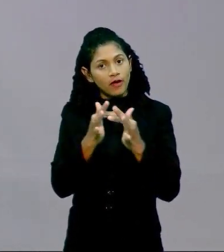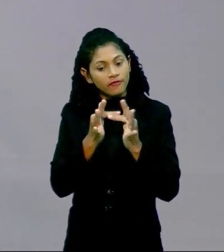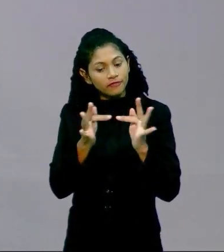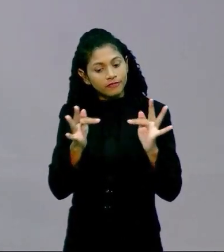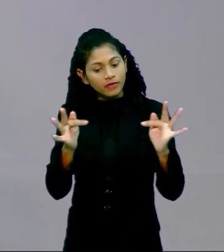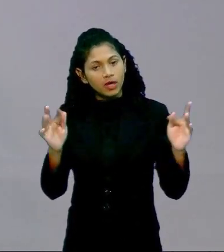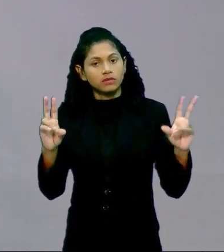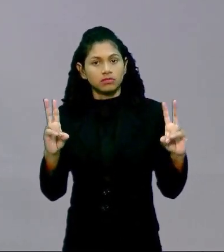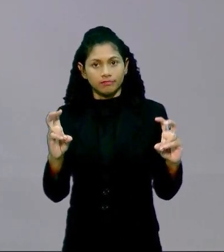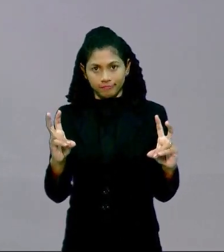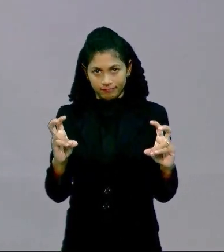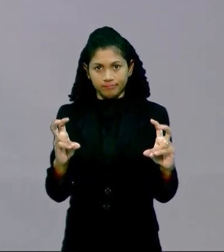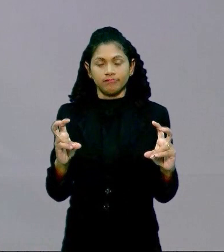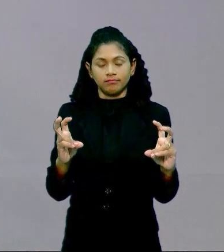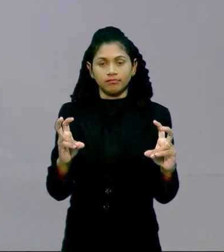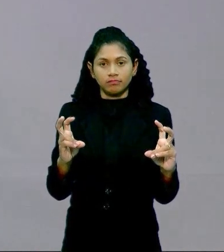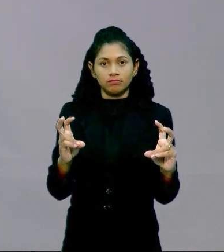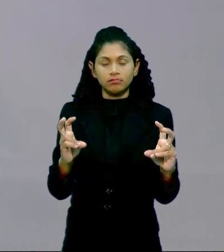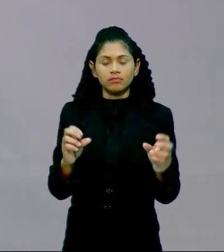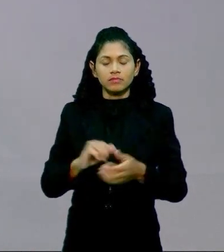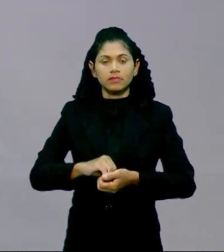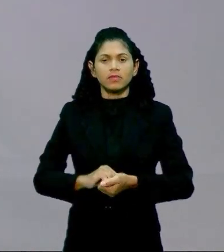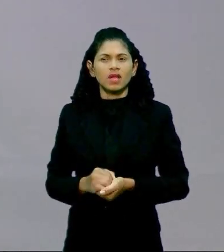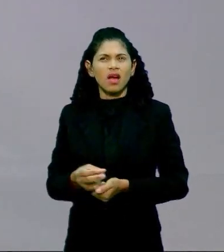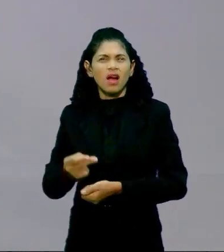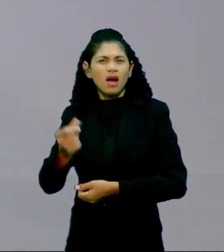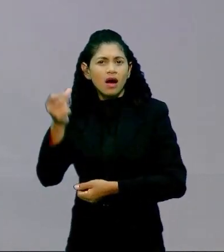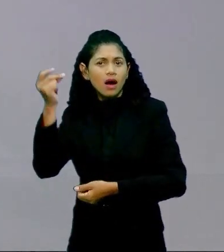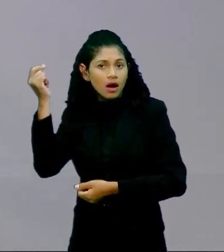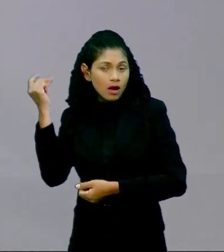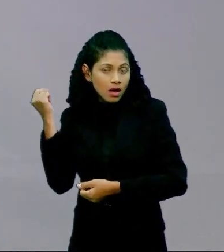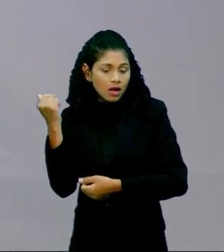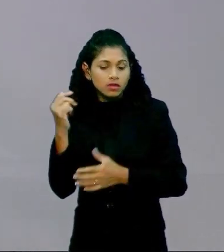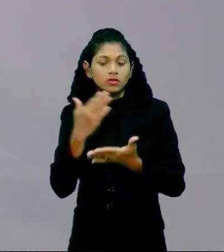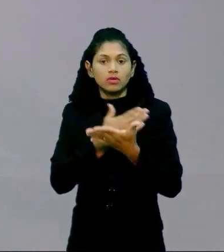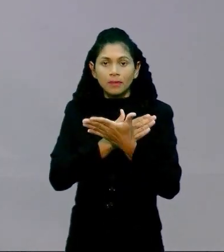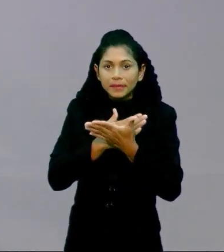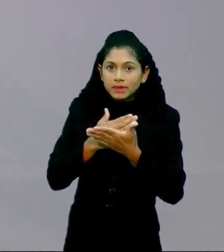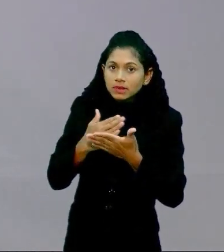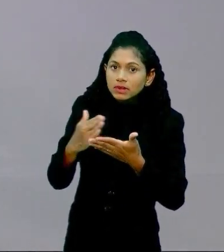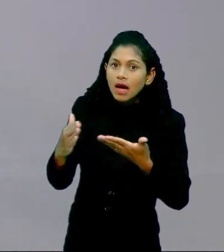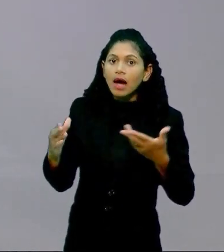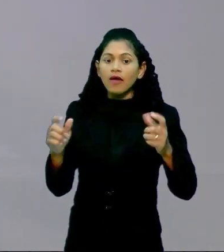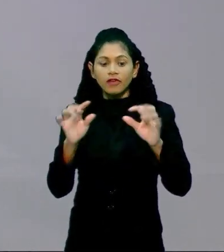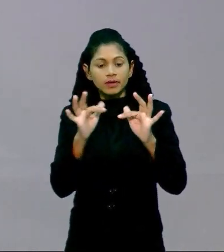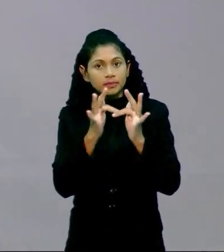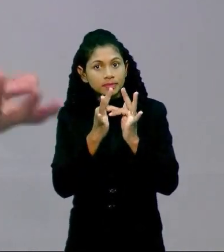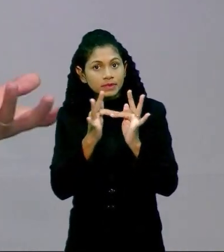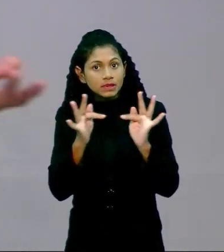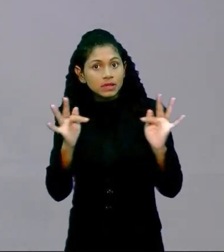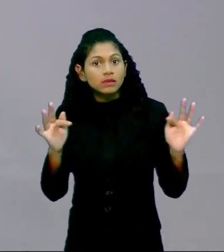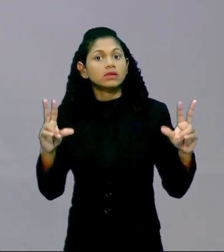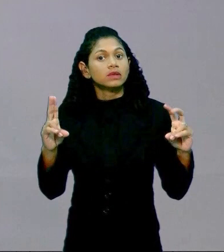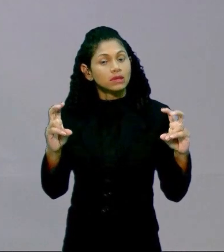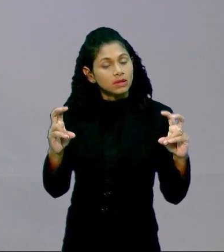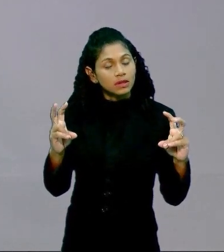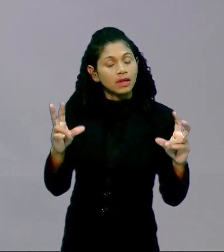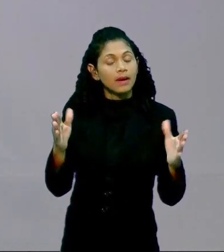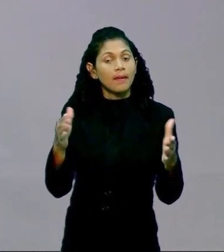textuais, eu aprendi que a gente começa pelo título, ou seja, a gente tem que criar, né, ali um nome da coisa que eu vou